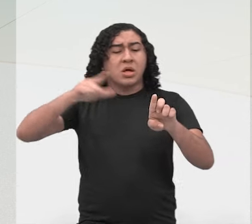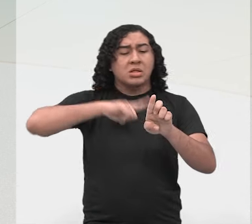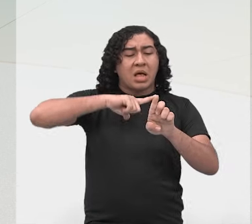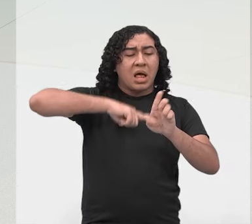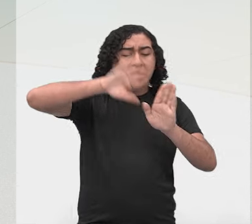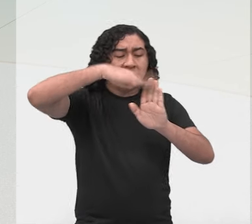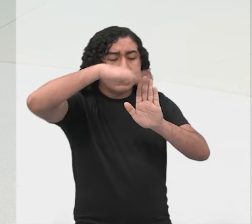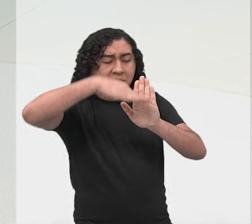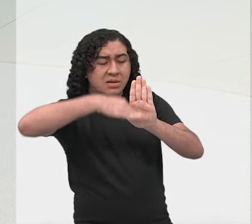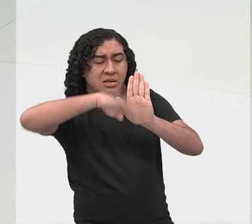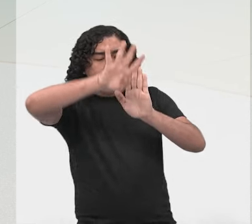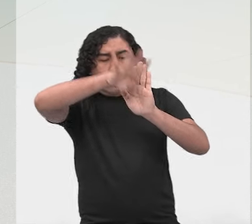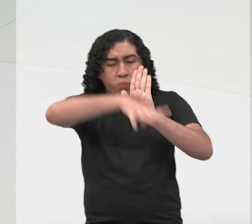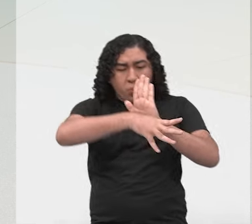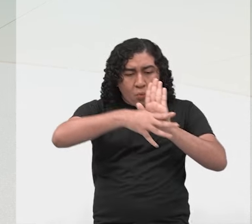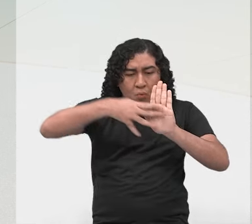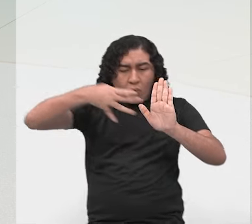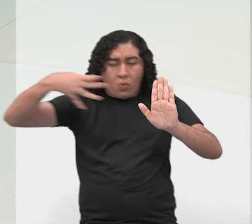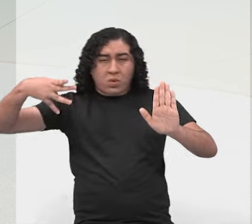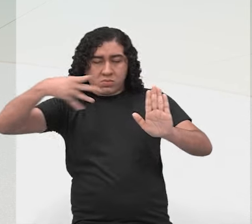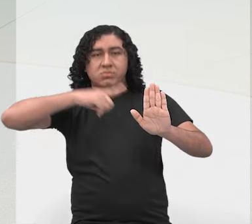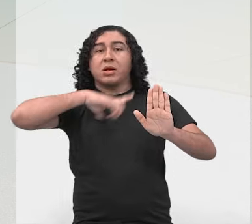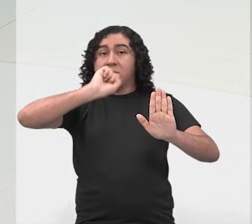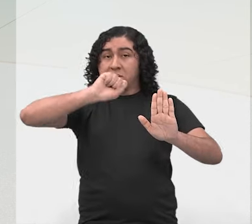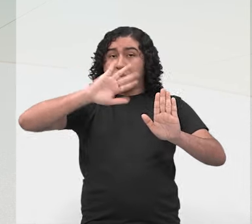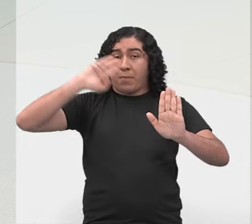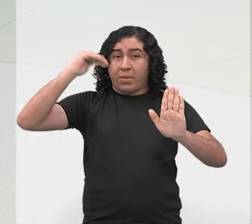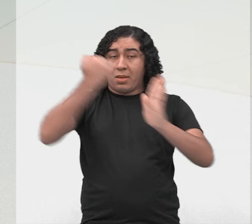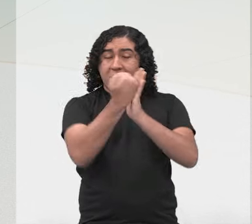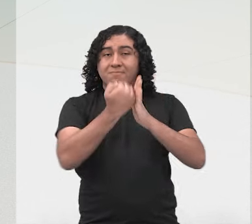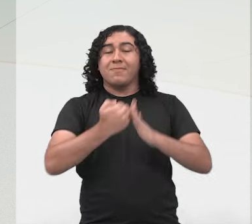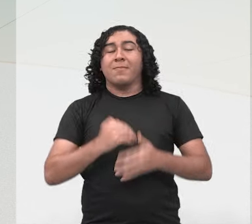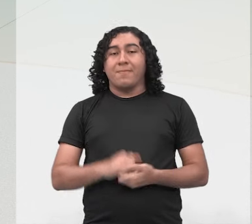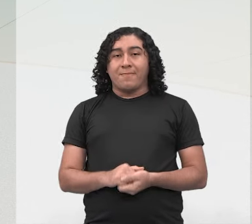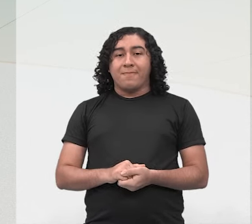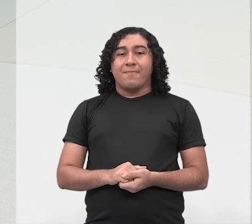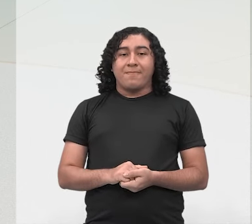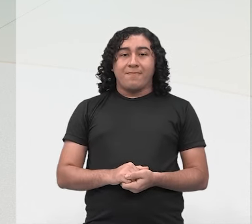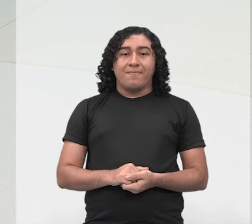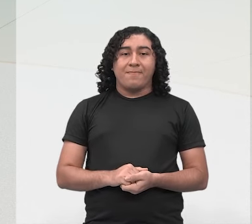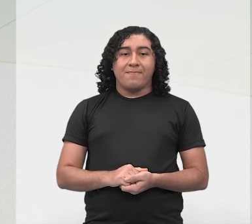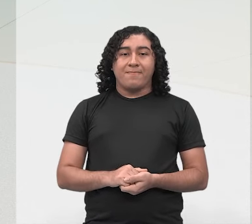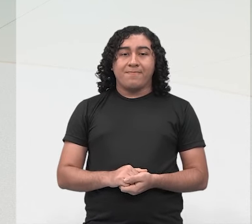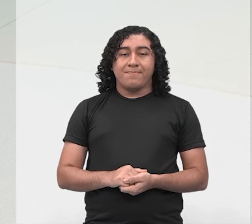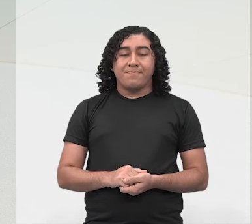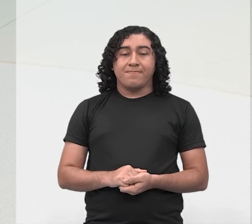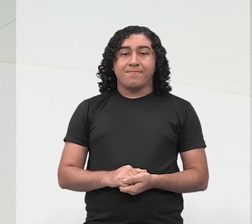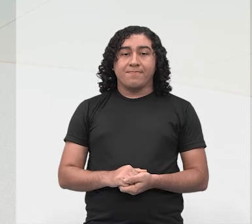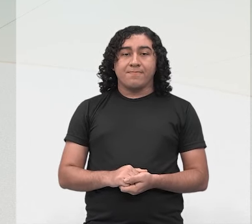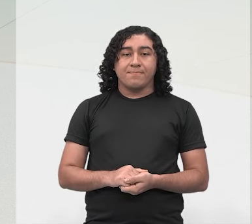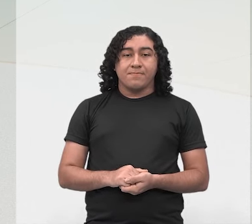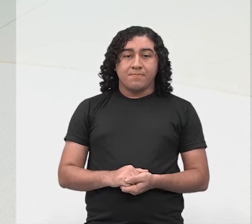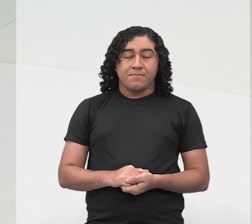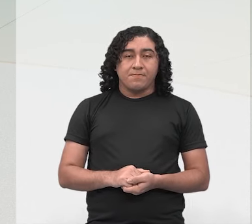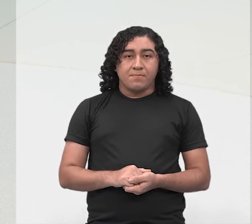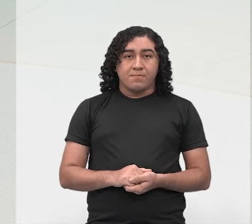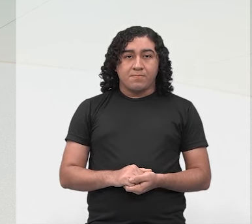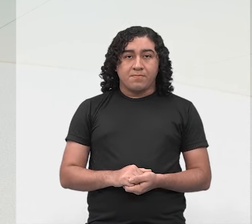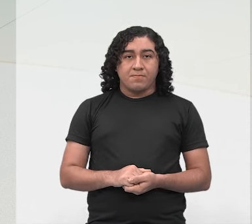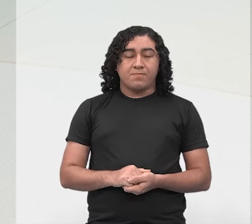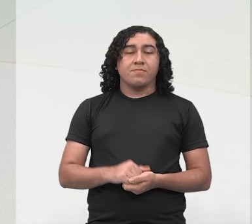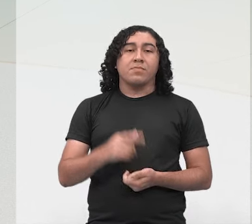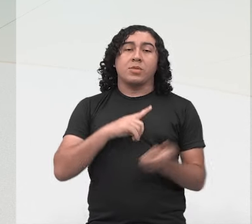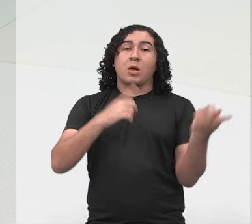partitura? Tem, segue toda uma estrutura, certo? E aí nós envolvemos o quê? As músicas contemporâneas